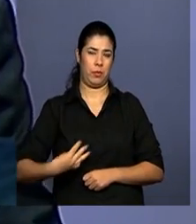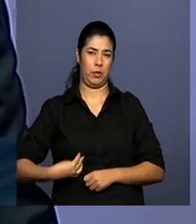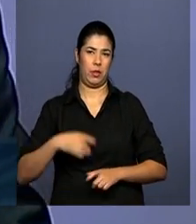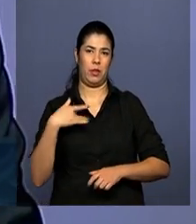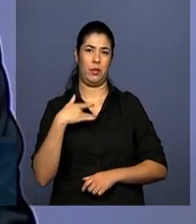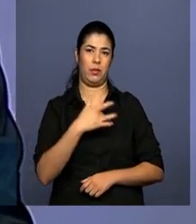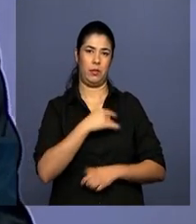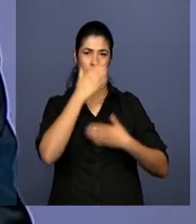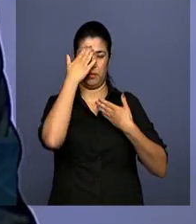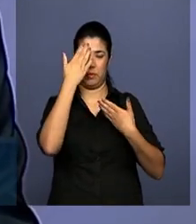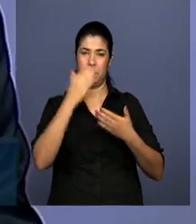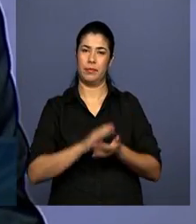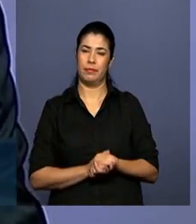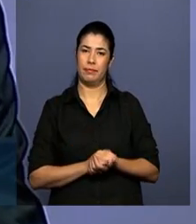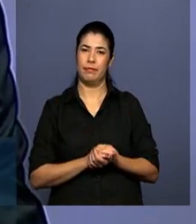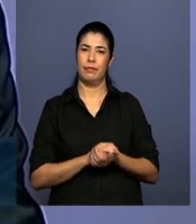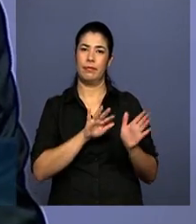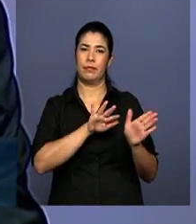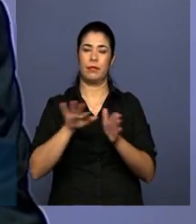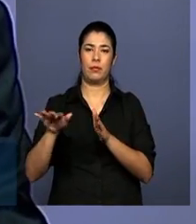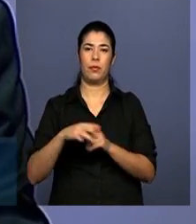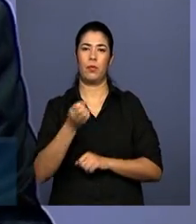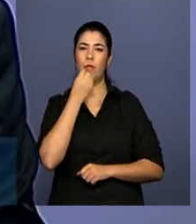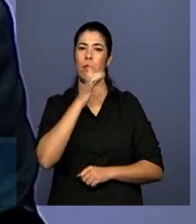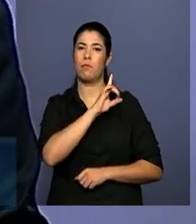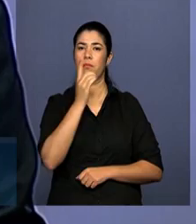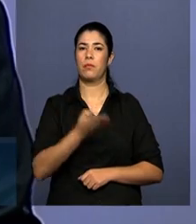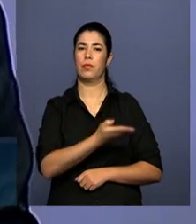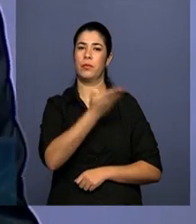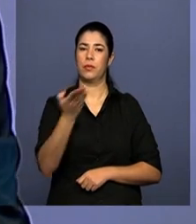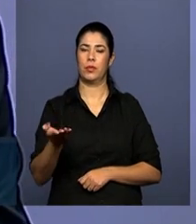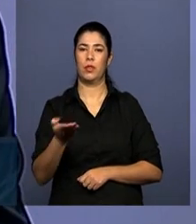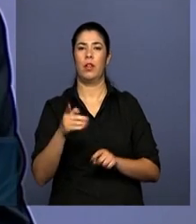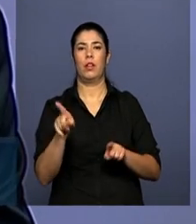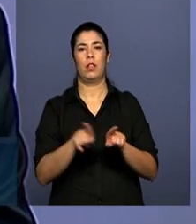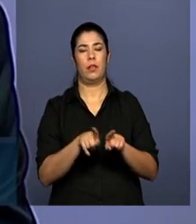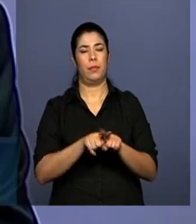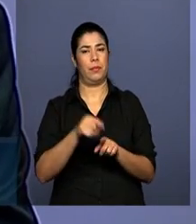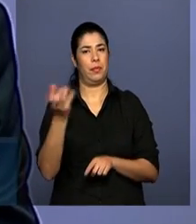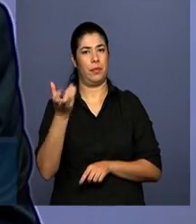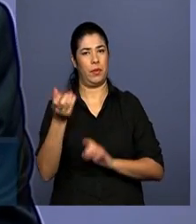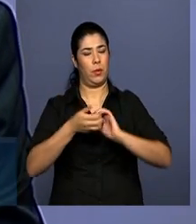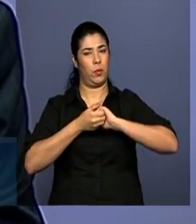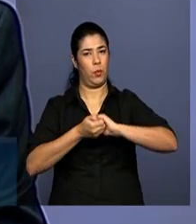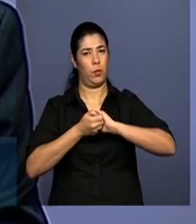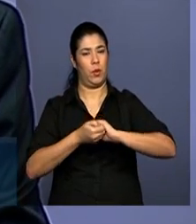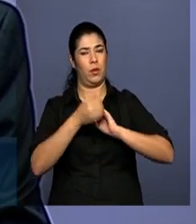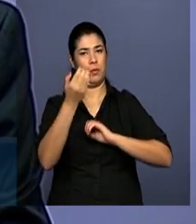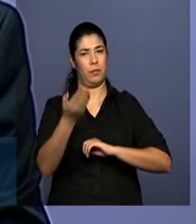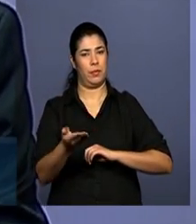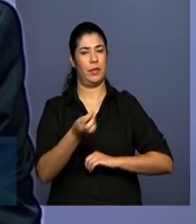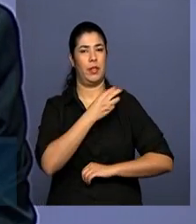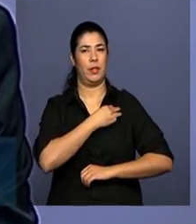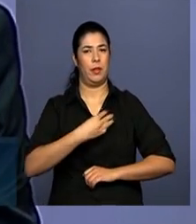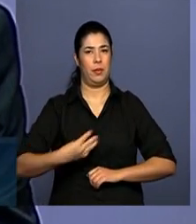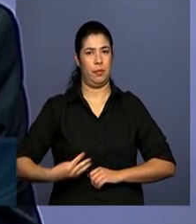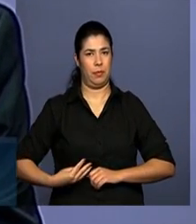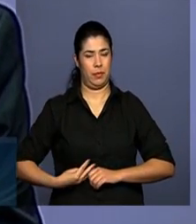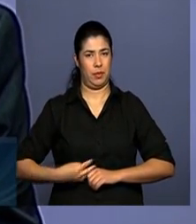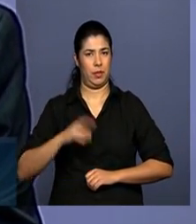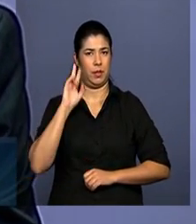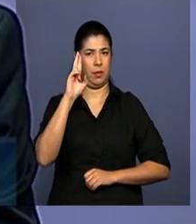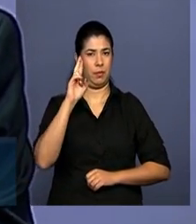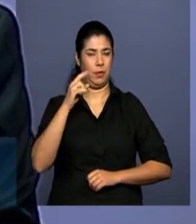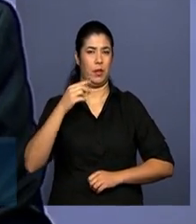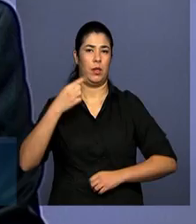Saúde. Bom dia a todos e a todas. Eu quero saudar a nossa ministra, Estado-chefe da Secretaria de